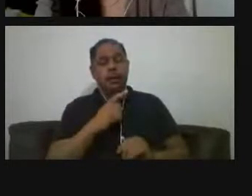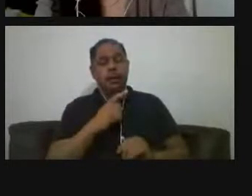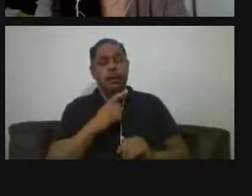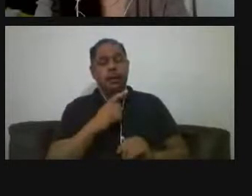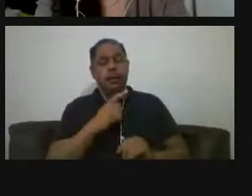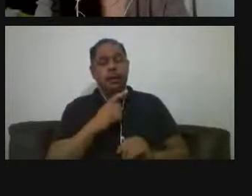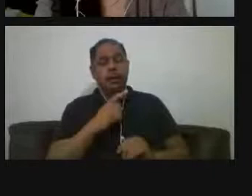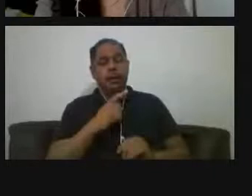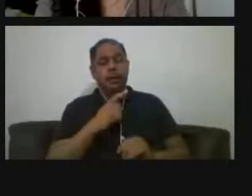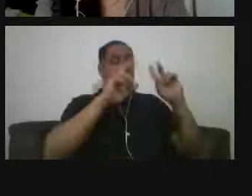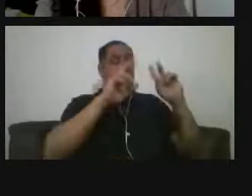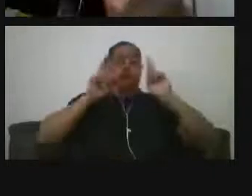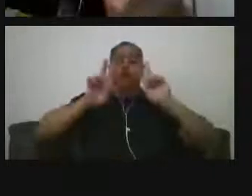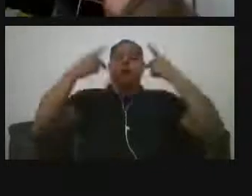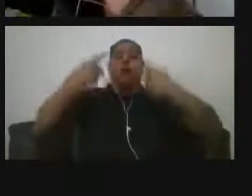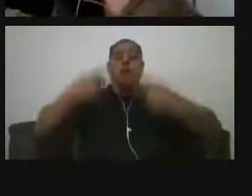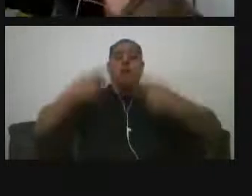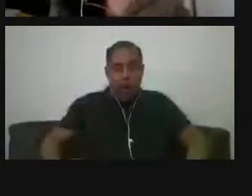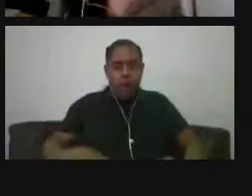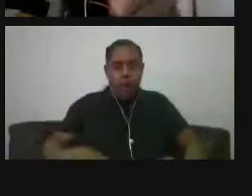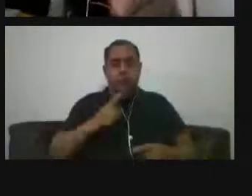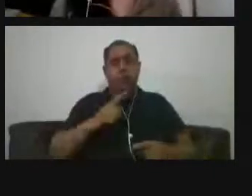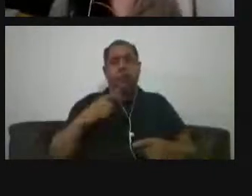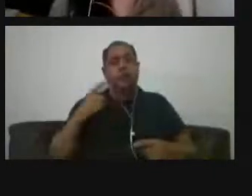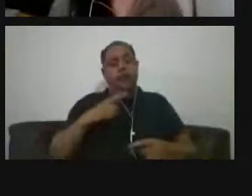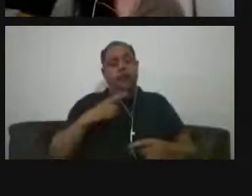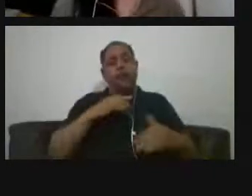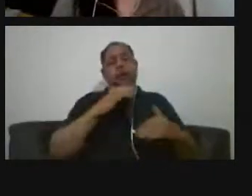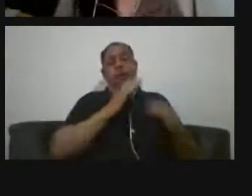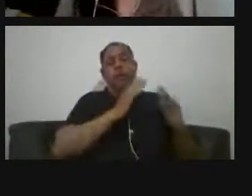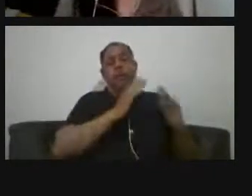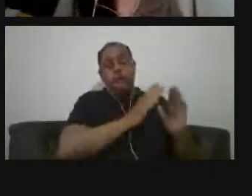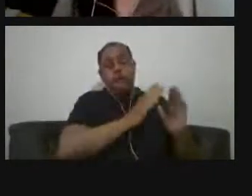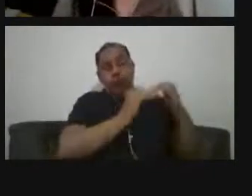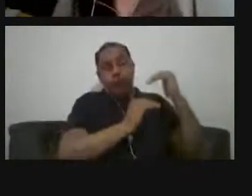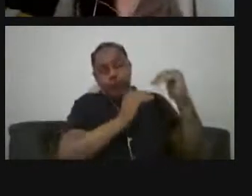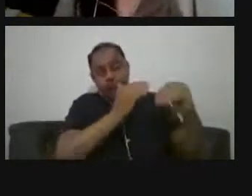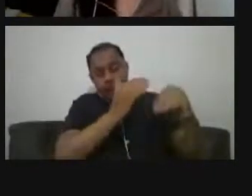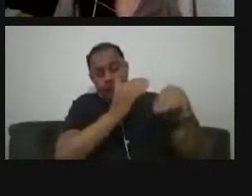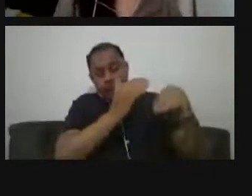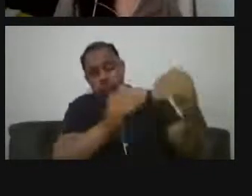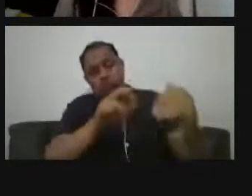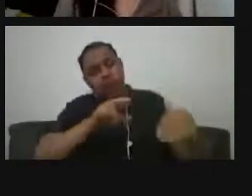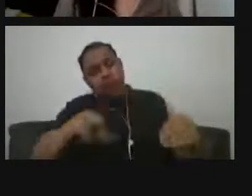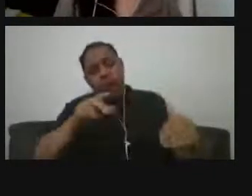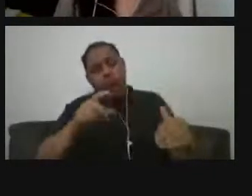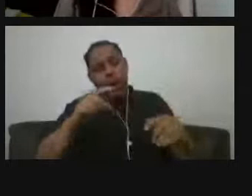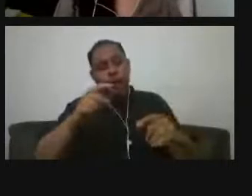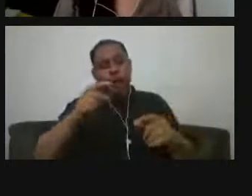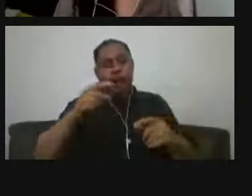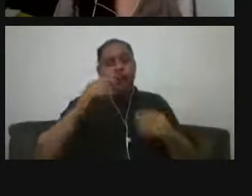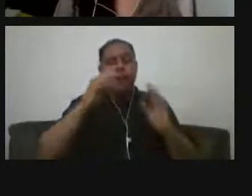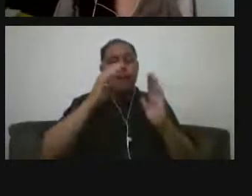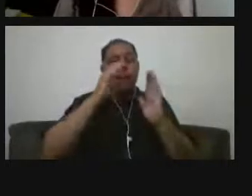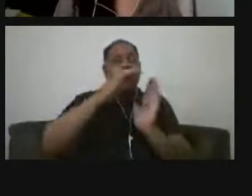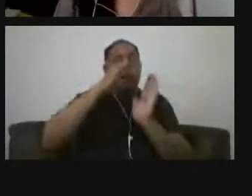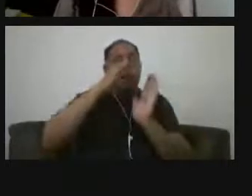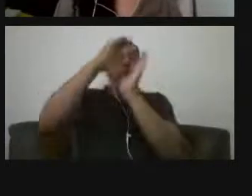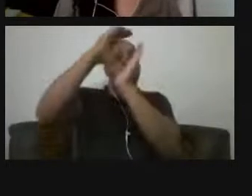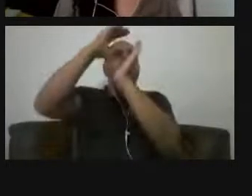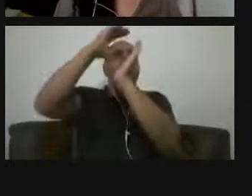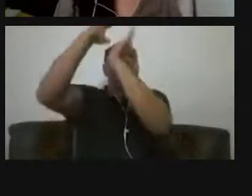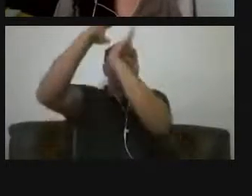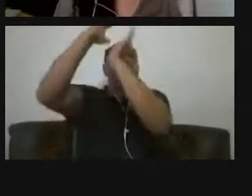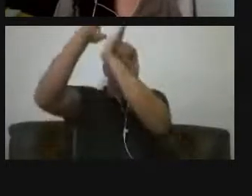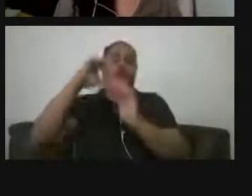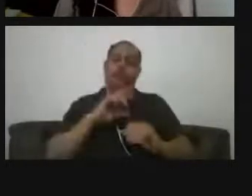num processo que não é um processo de progressão. Né? Então, eu tenho uma implicância muito grande